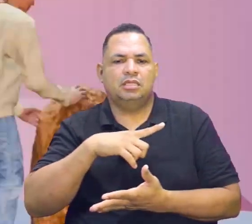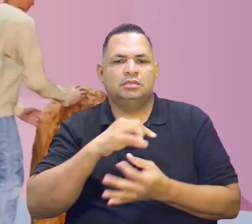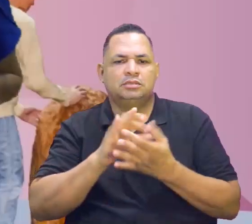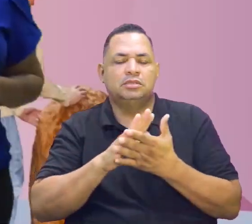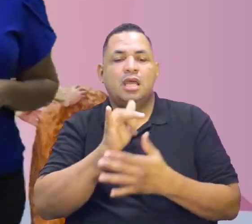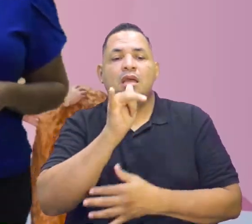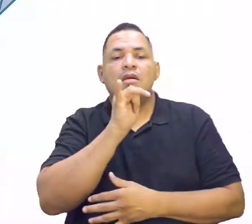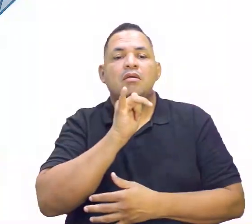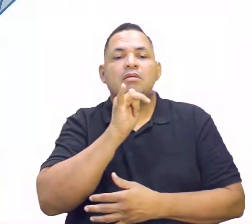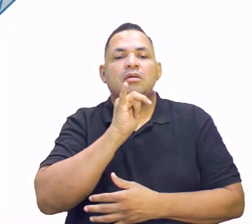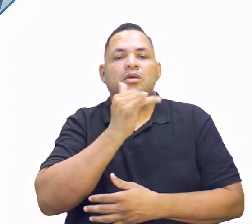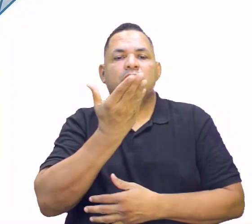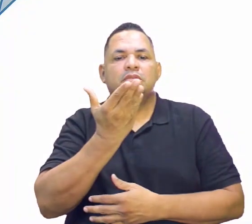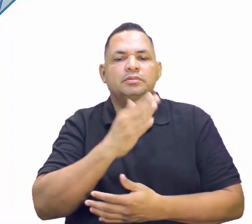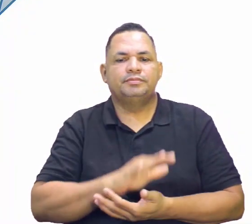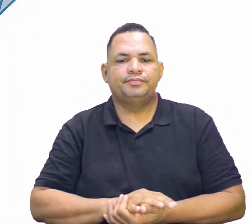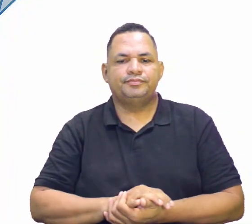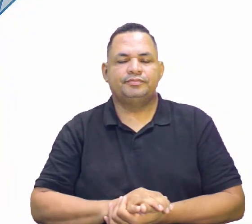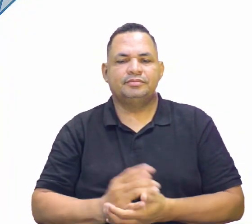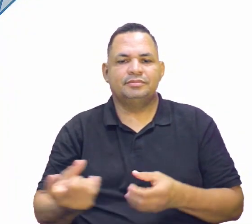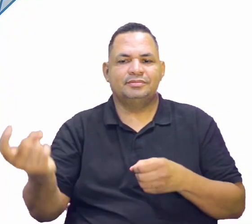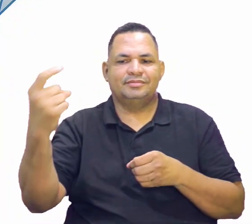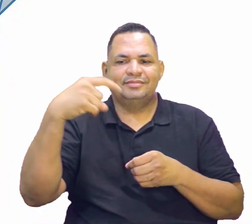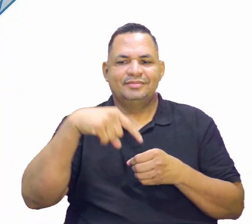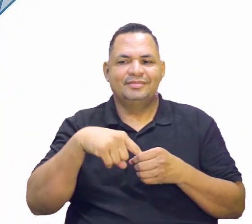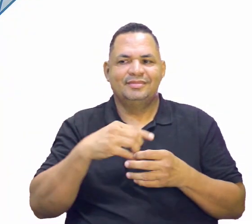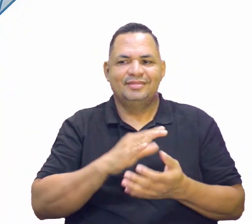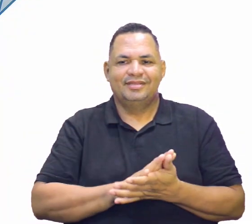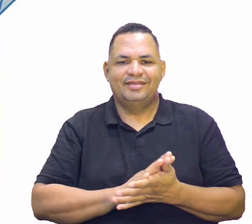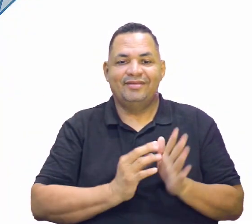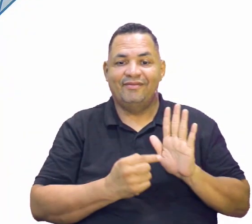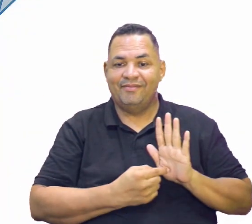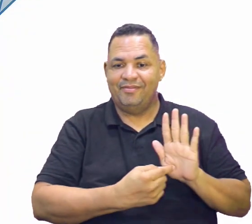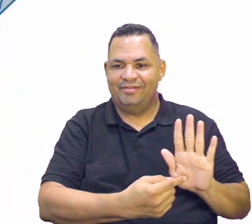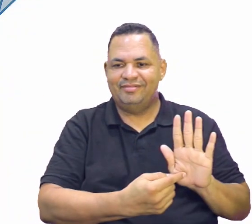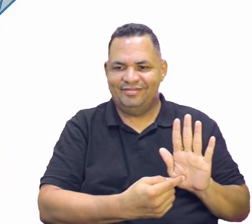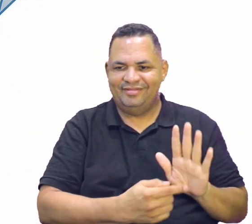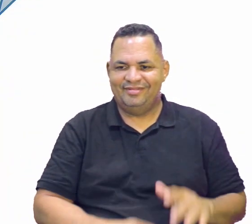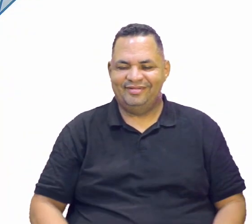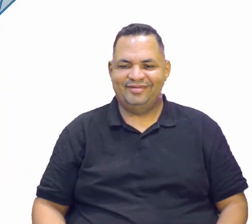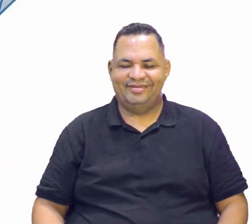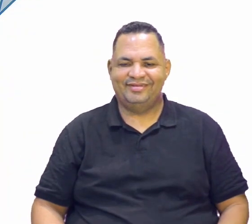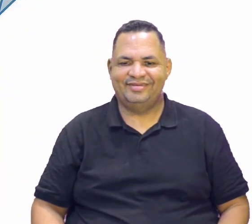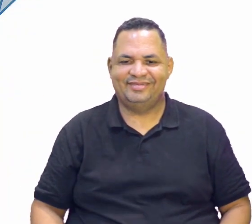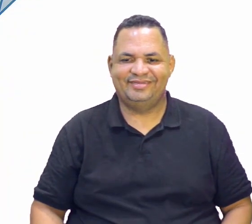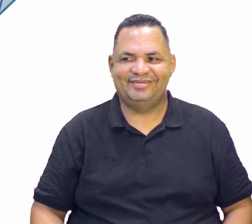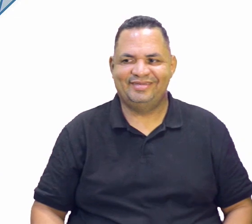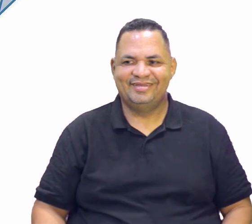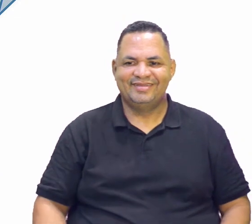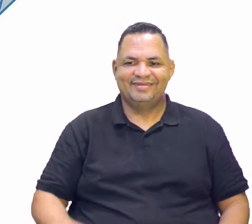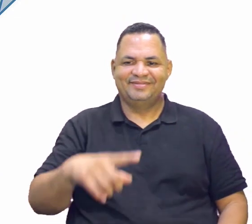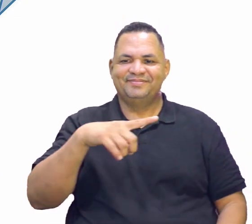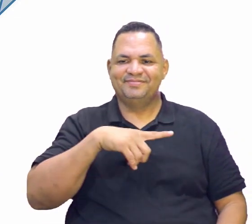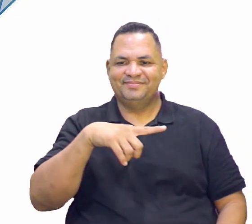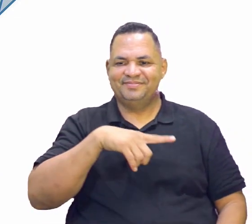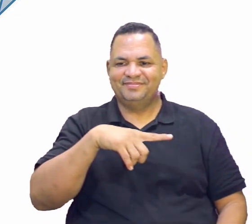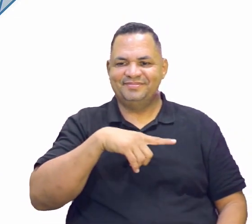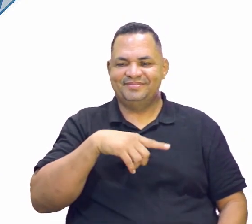nestes exemplos aqui, né? Volte lá que eu vou apontar, tá certo? Aí nós temos